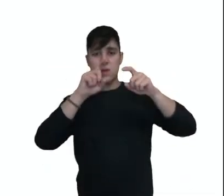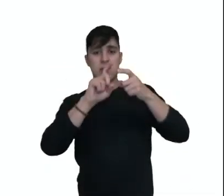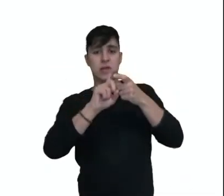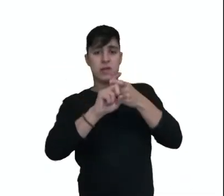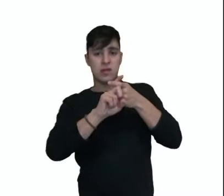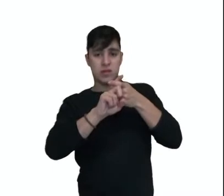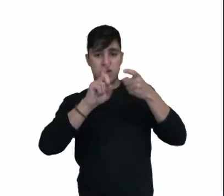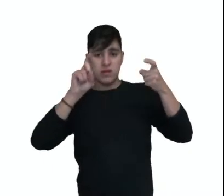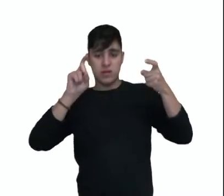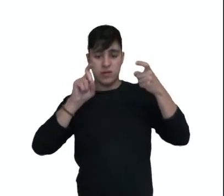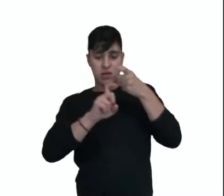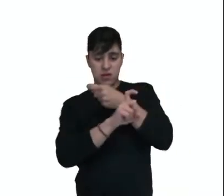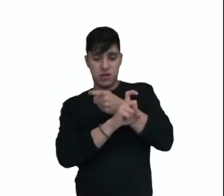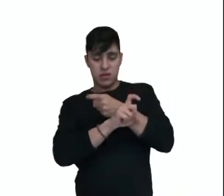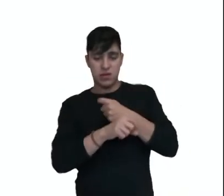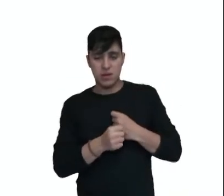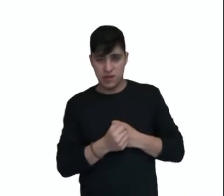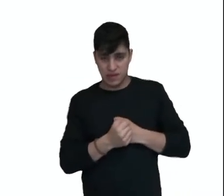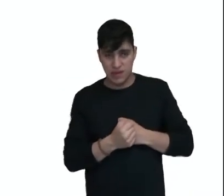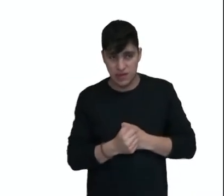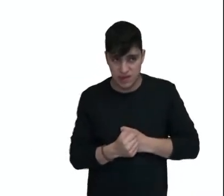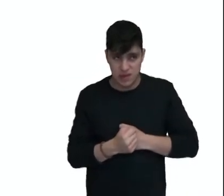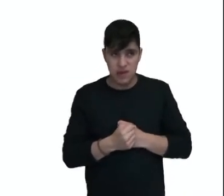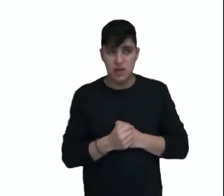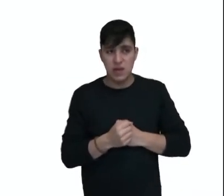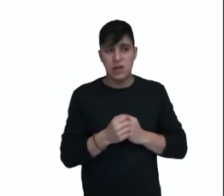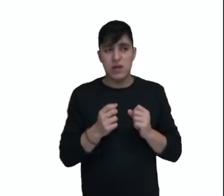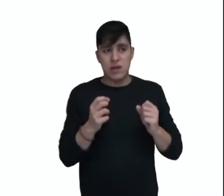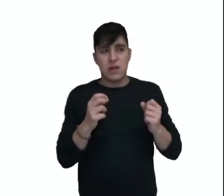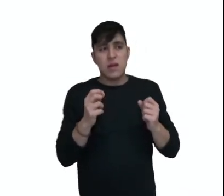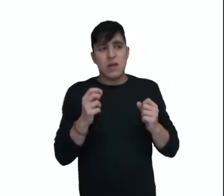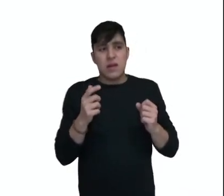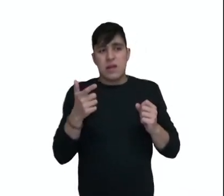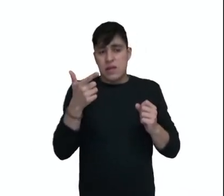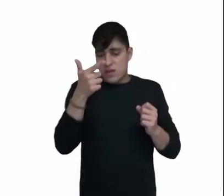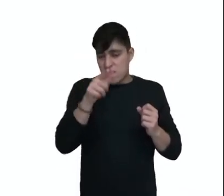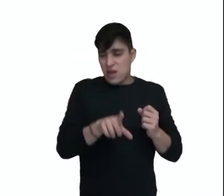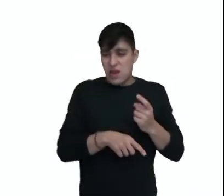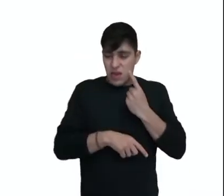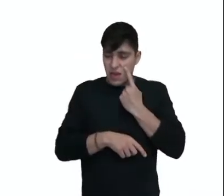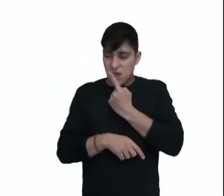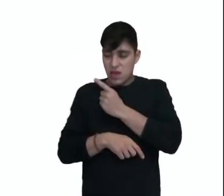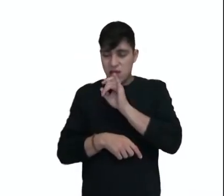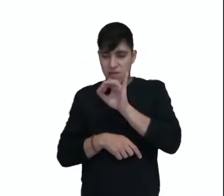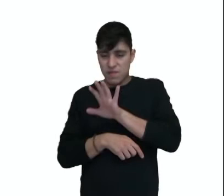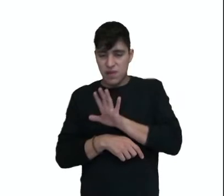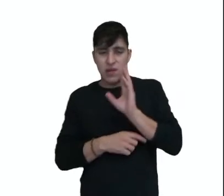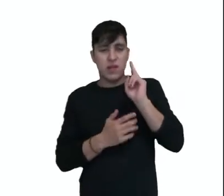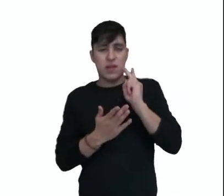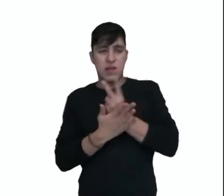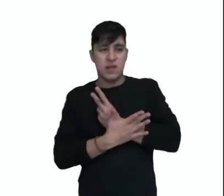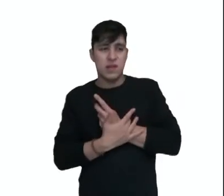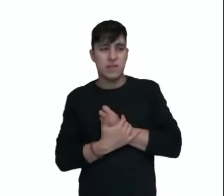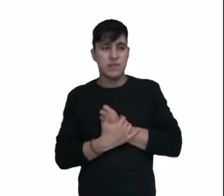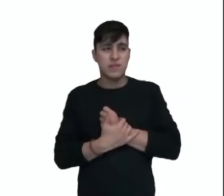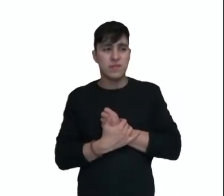ele gira, né, a 180 graus e se fixa novamente. Observe aqui no GIF o que acontece,